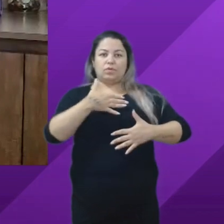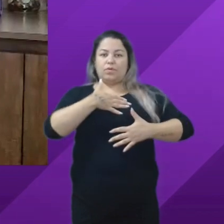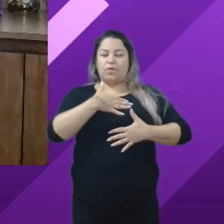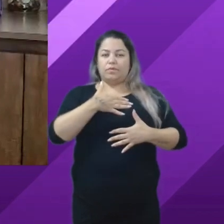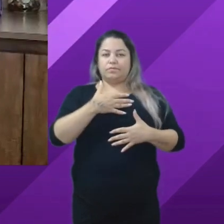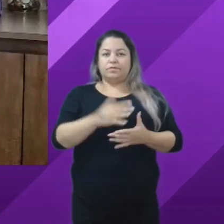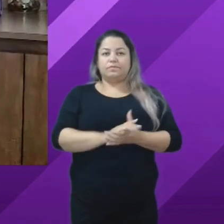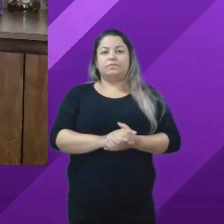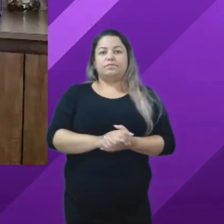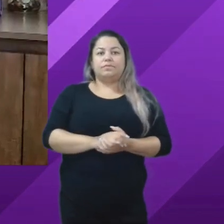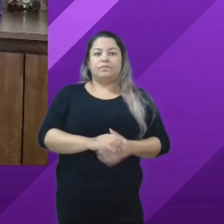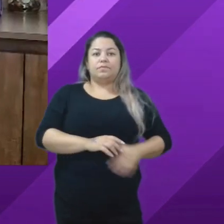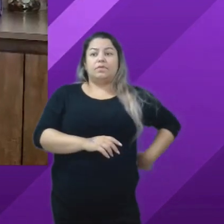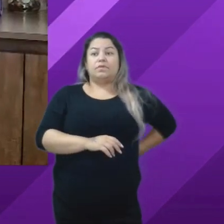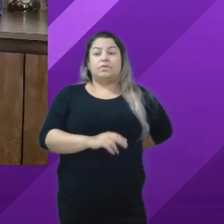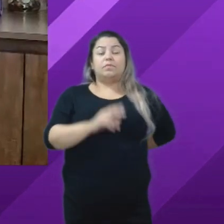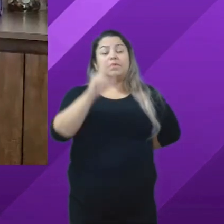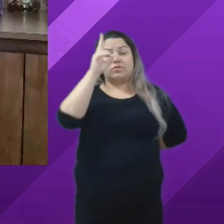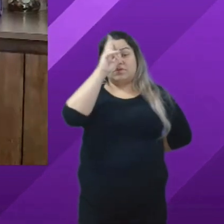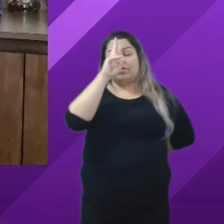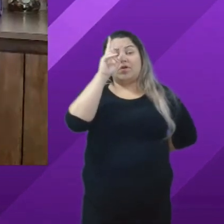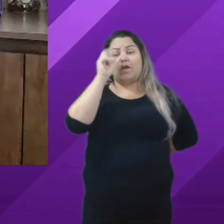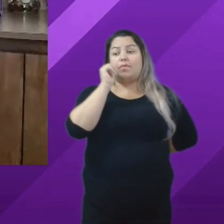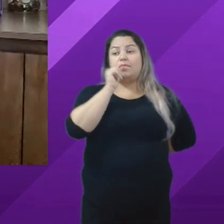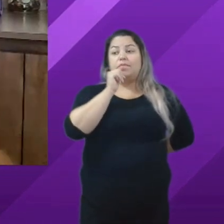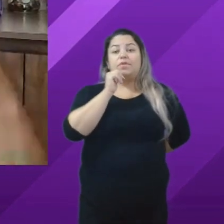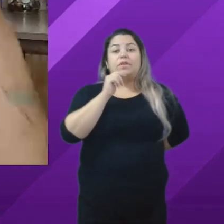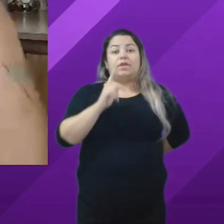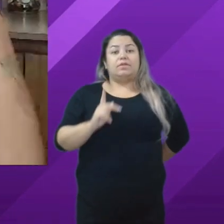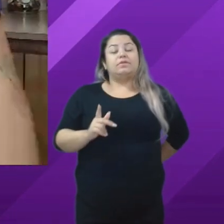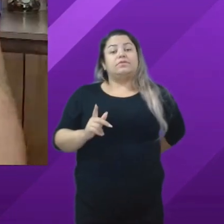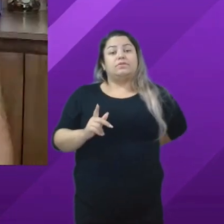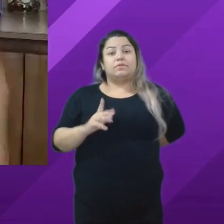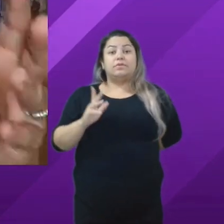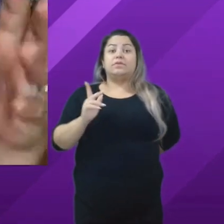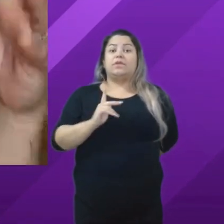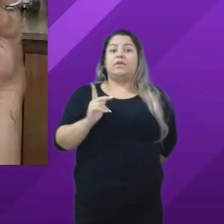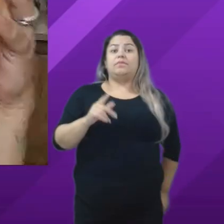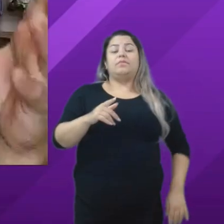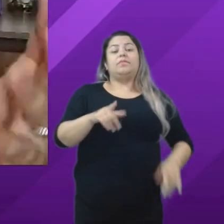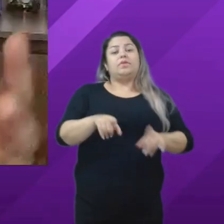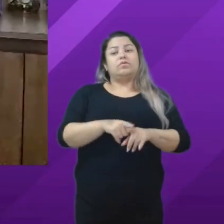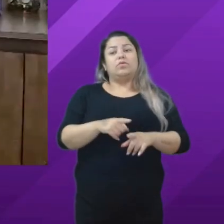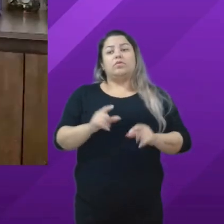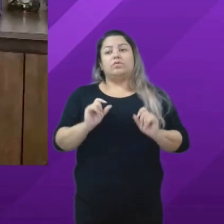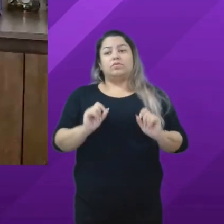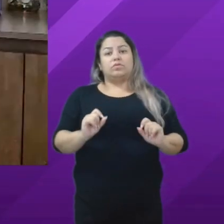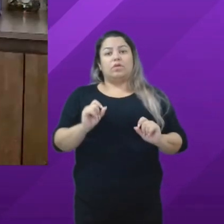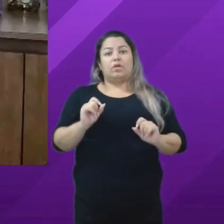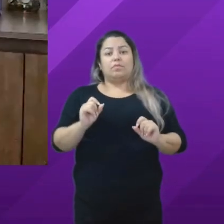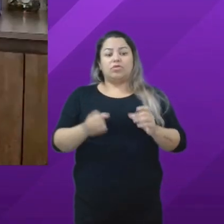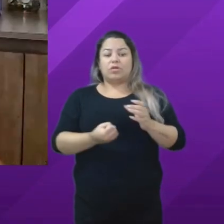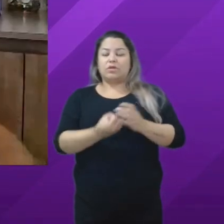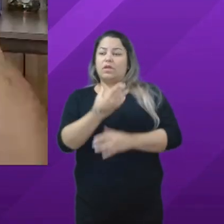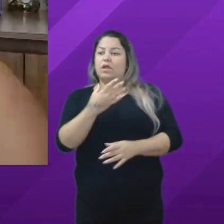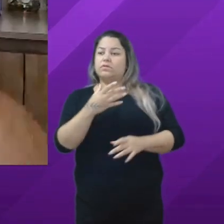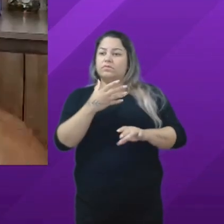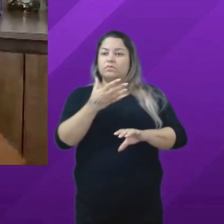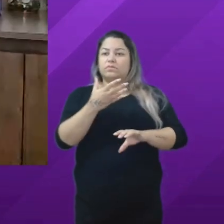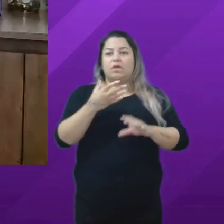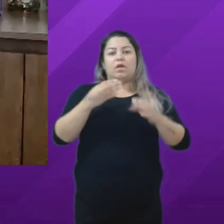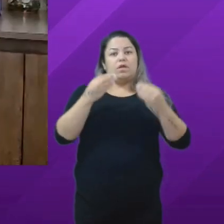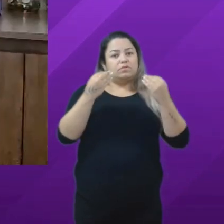a gente sabe que, historicamente, as mulheres têm menos tempo da produção de conteúdo acadêmico,